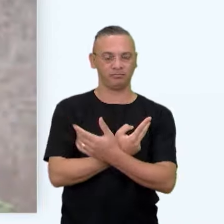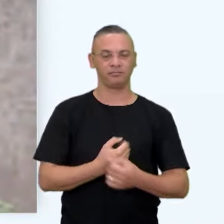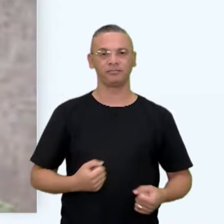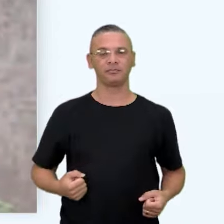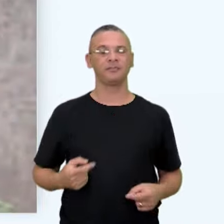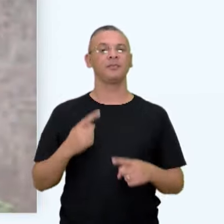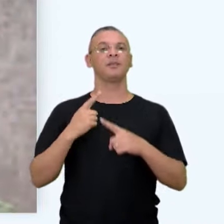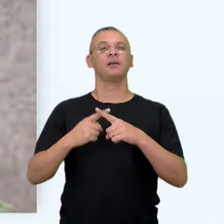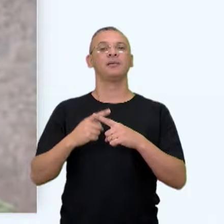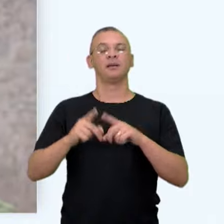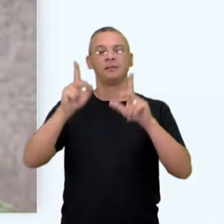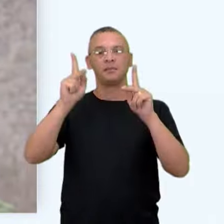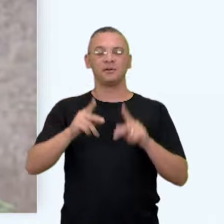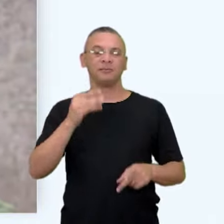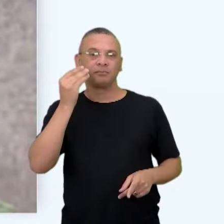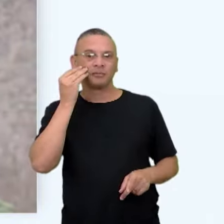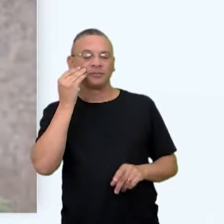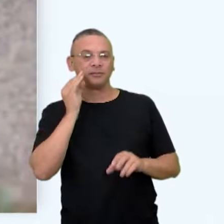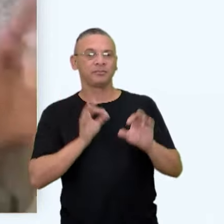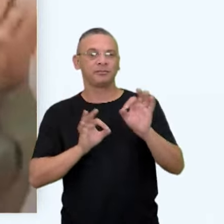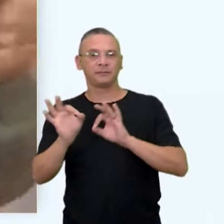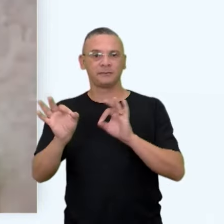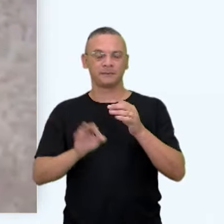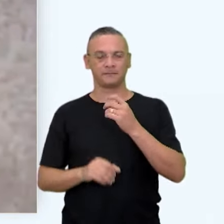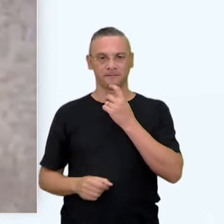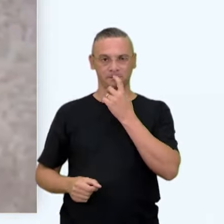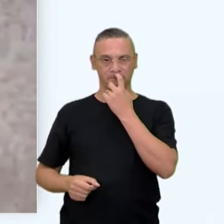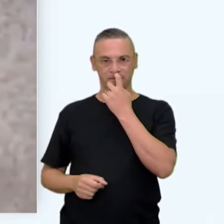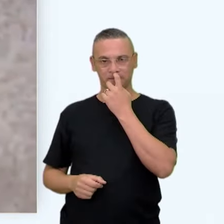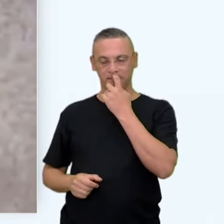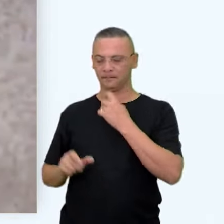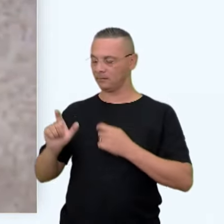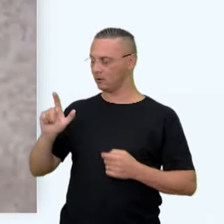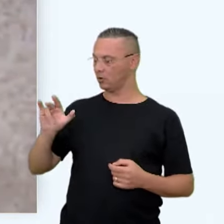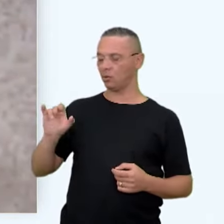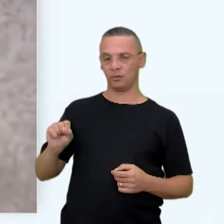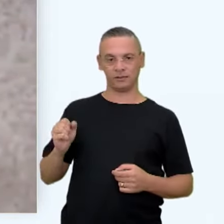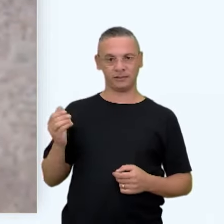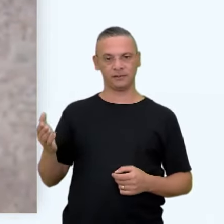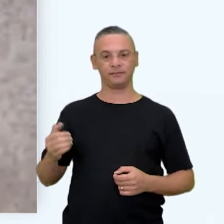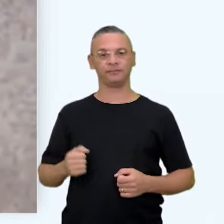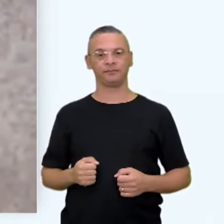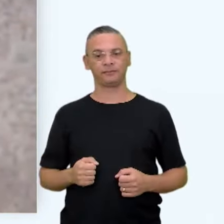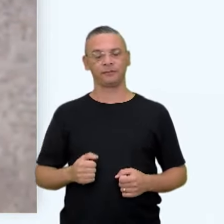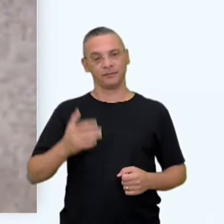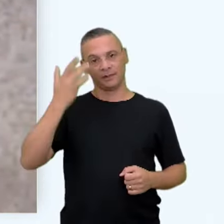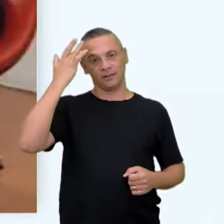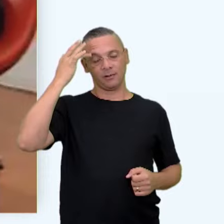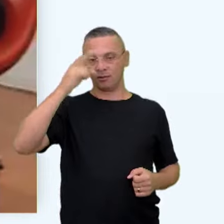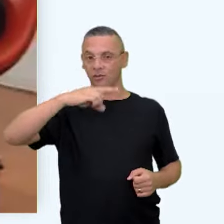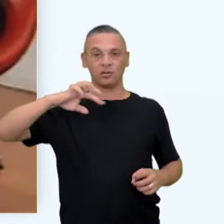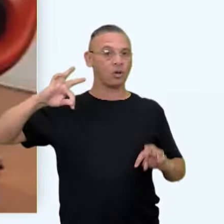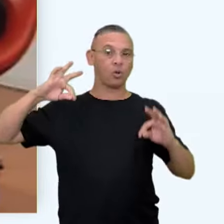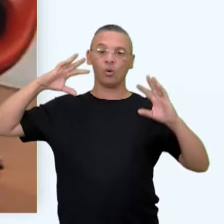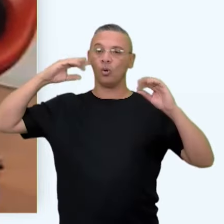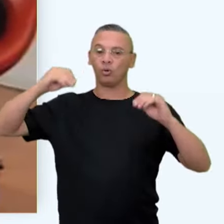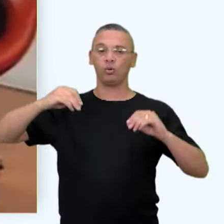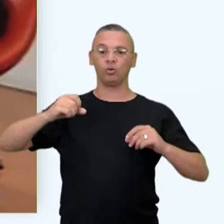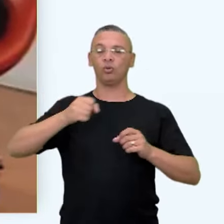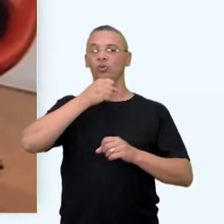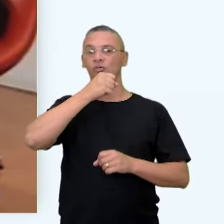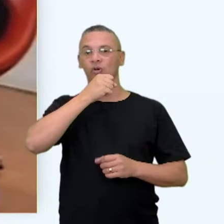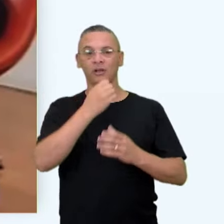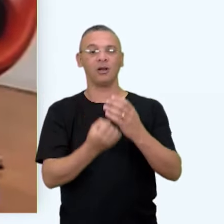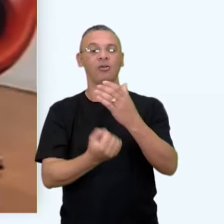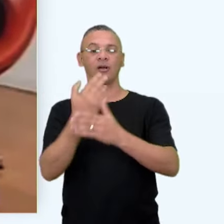contas, que sustenta a democracia. Luiz Fernando. Eu acho que a gente vai morrer fazendo jornalismo, acima de